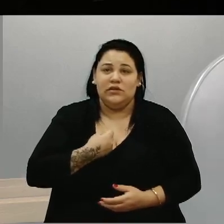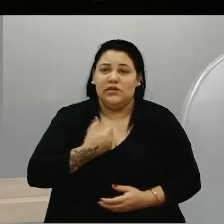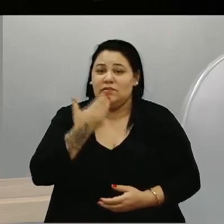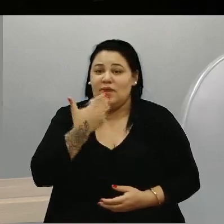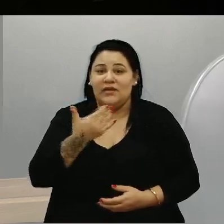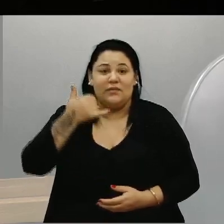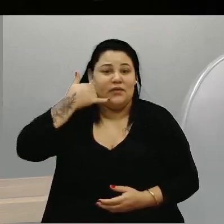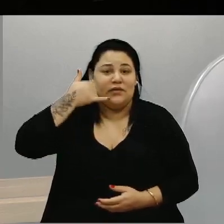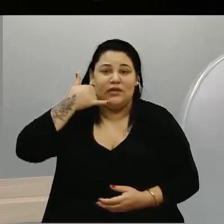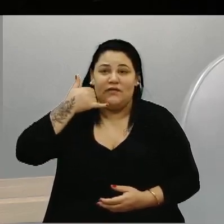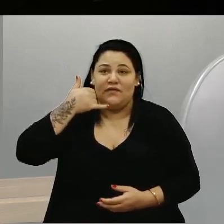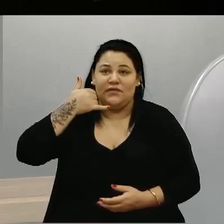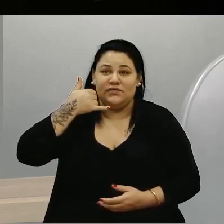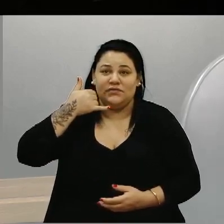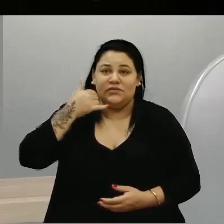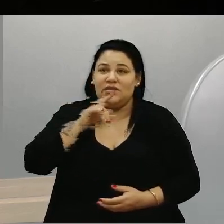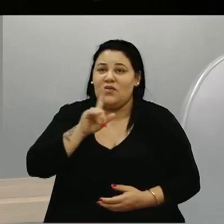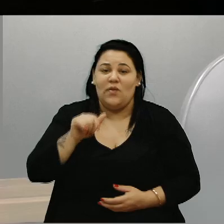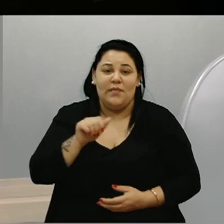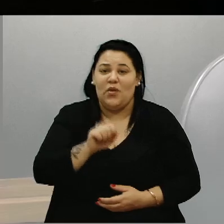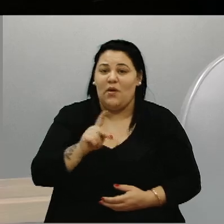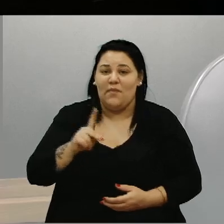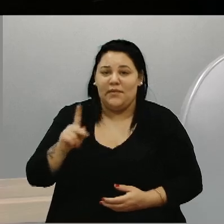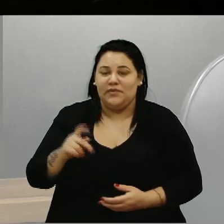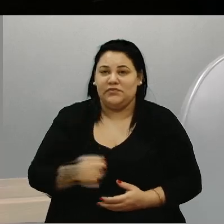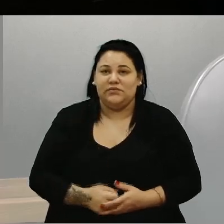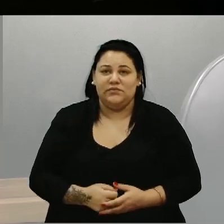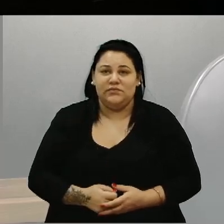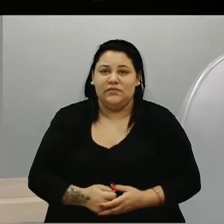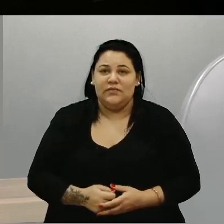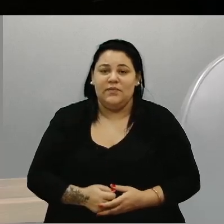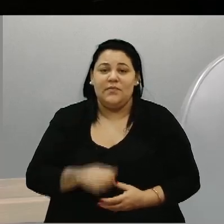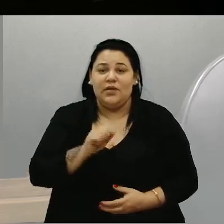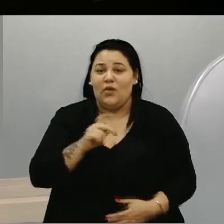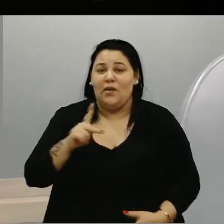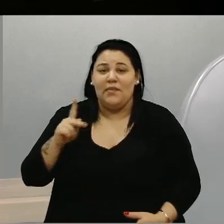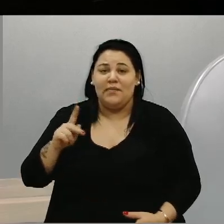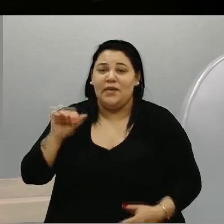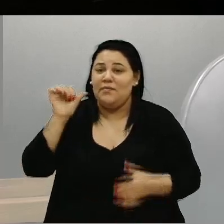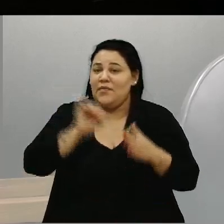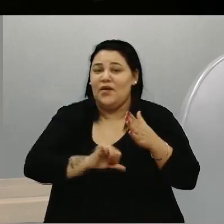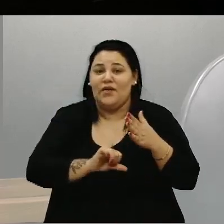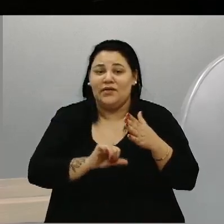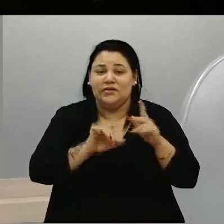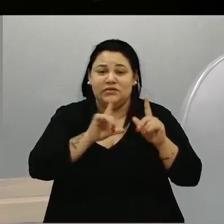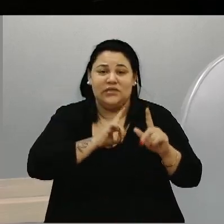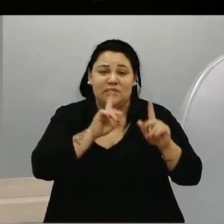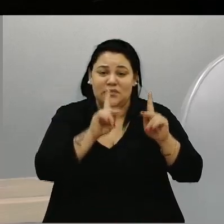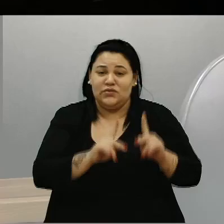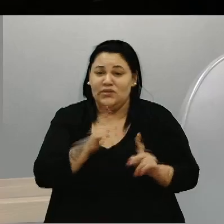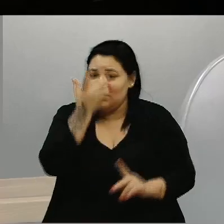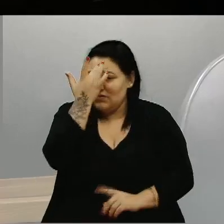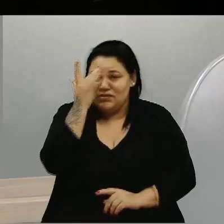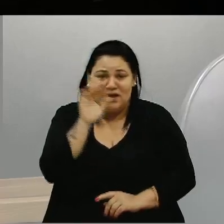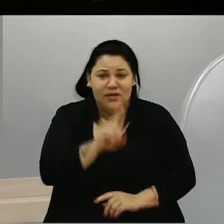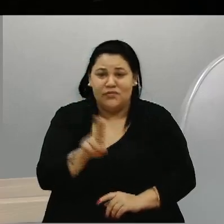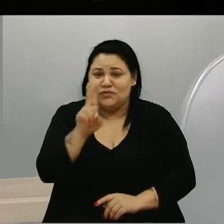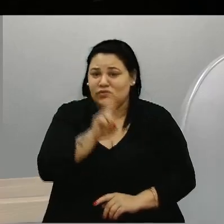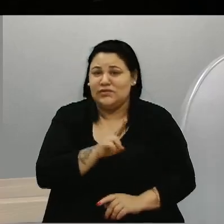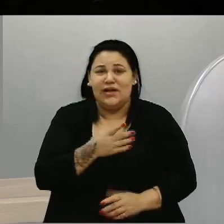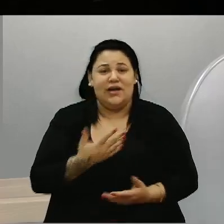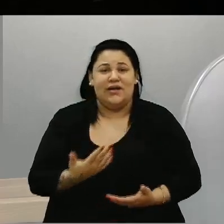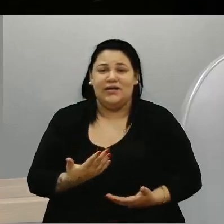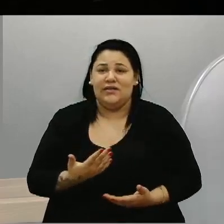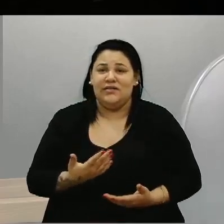não é anexando pelo aplicativo. Pelo aplicativo, pior, tem gente que não sabe se movimentar. Nós temos